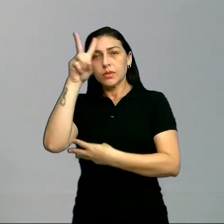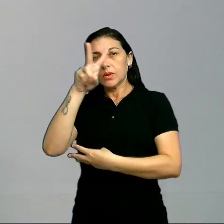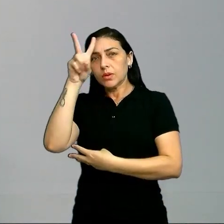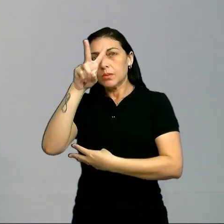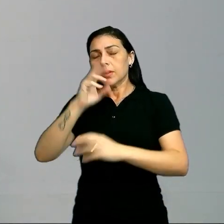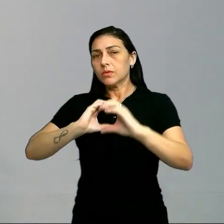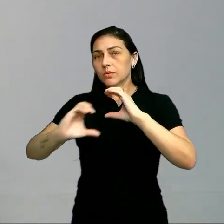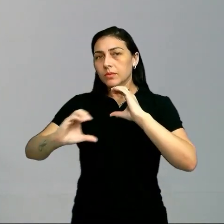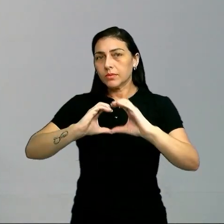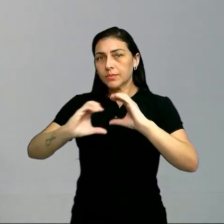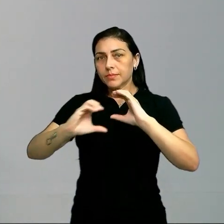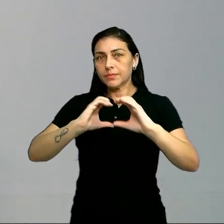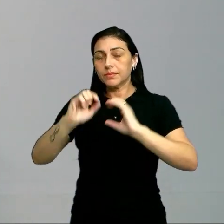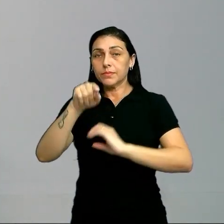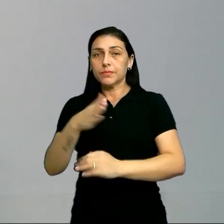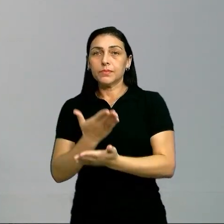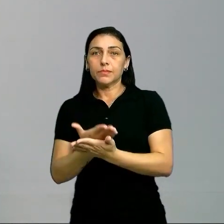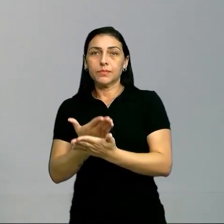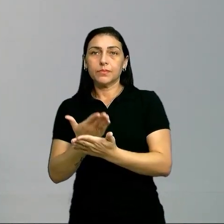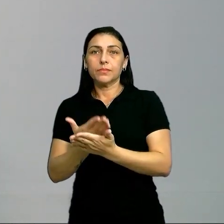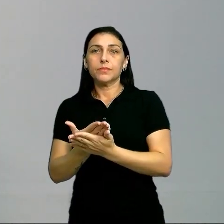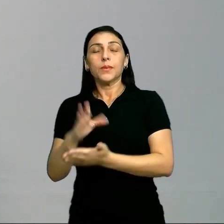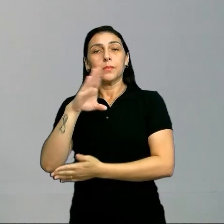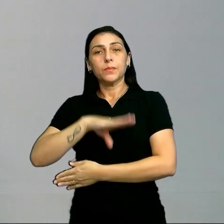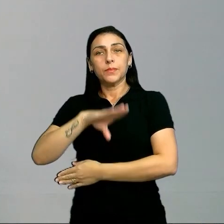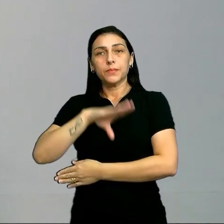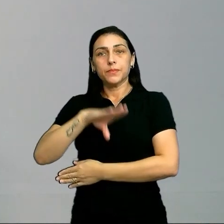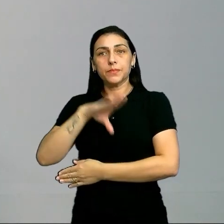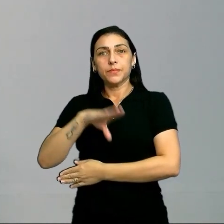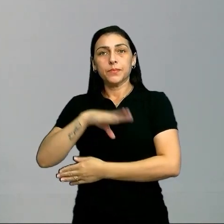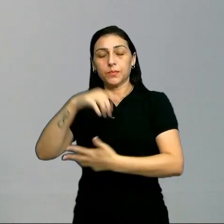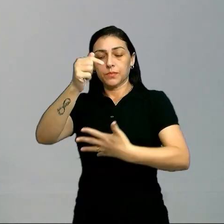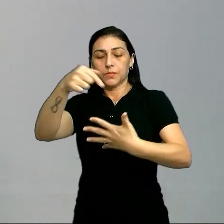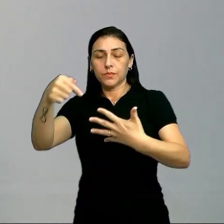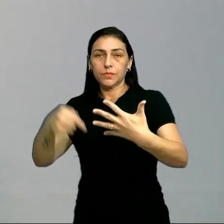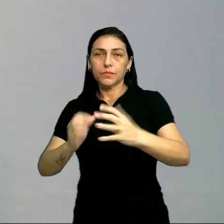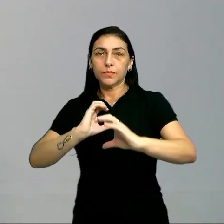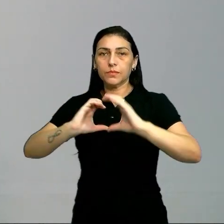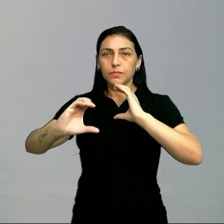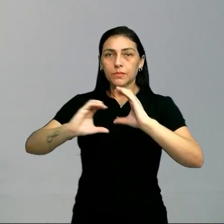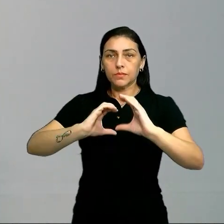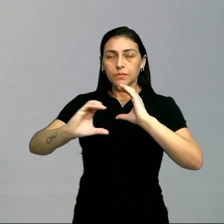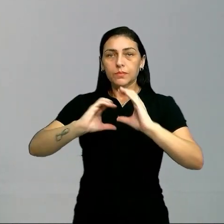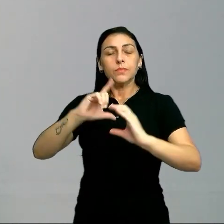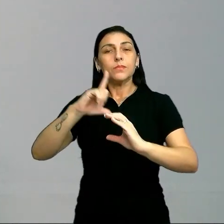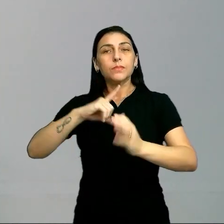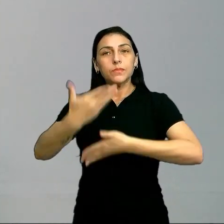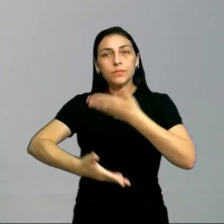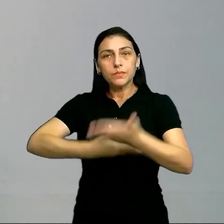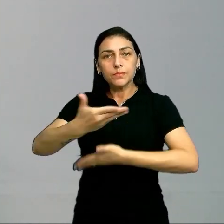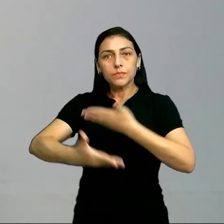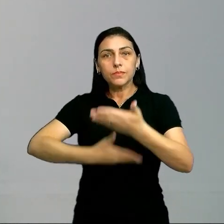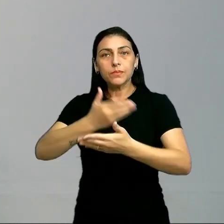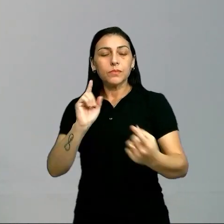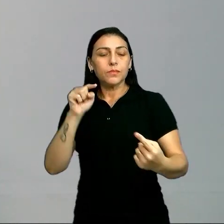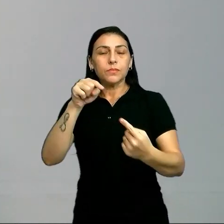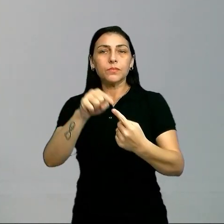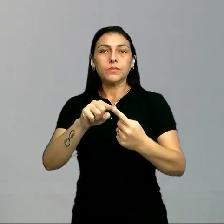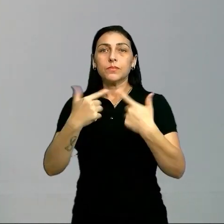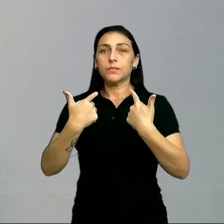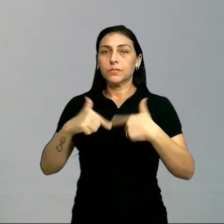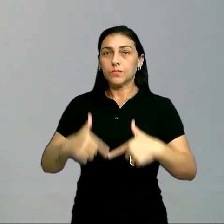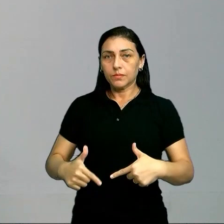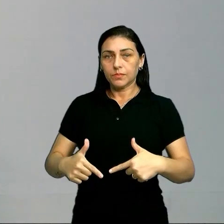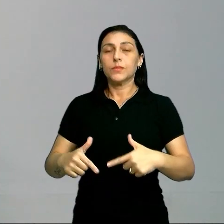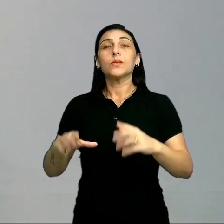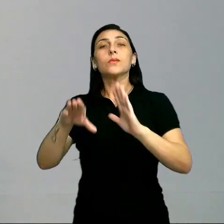da comunicação. Você estuda lá em língua portuguesa os elementos da comunicação, que tem relação às funções da linguagem,